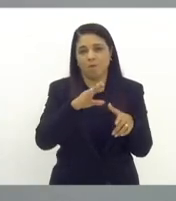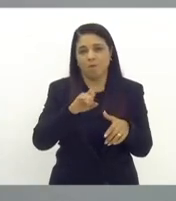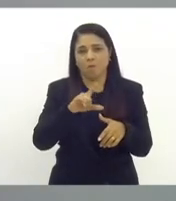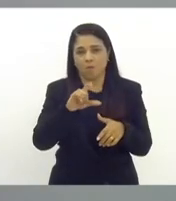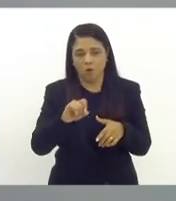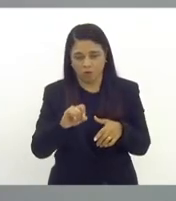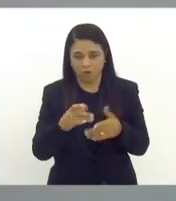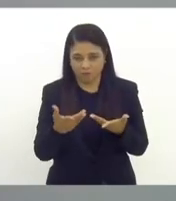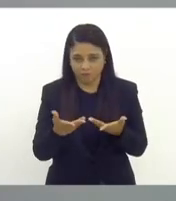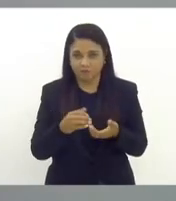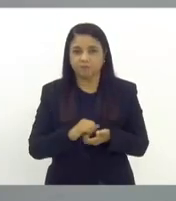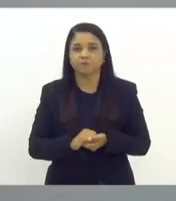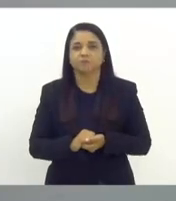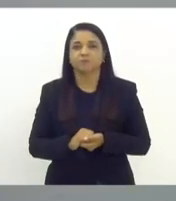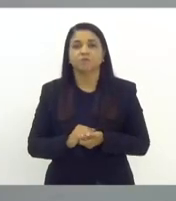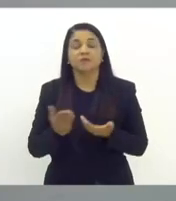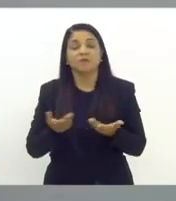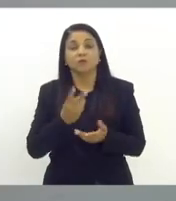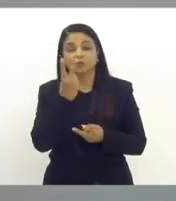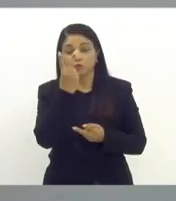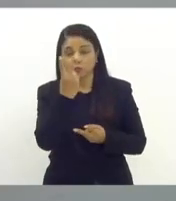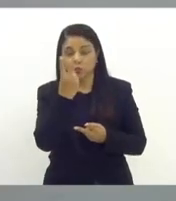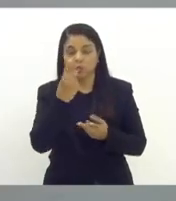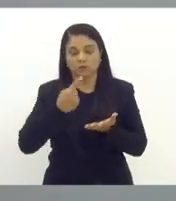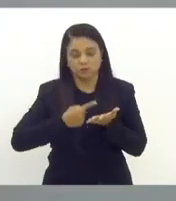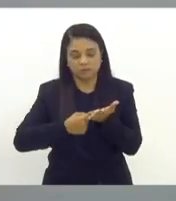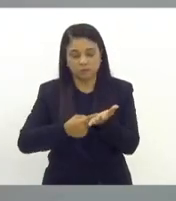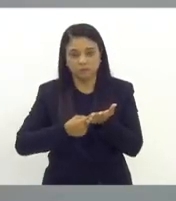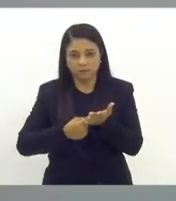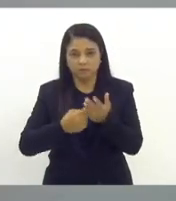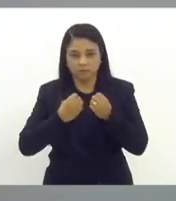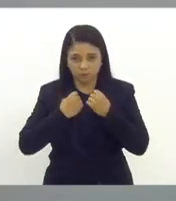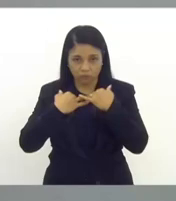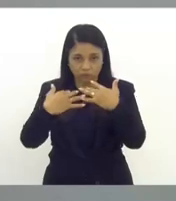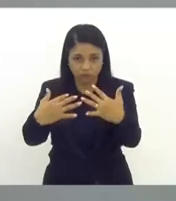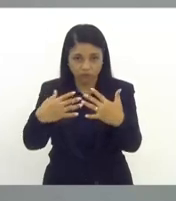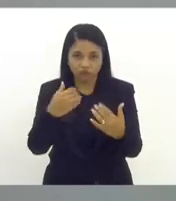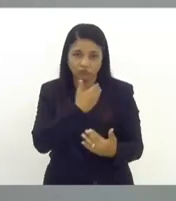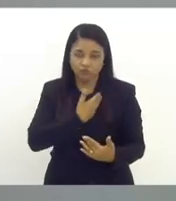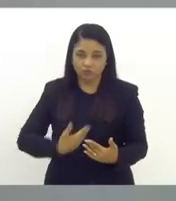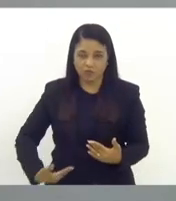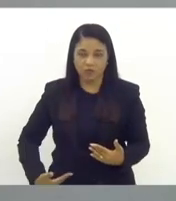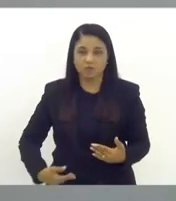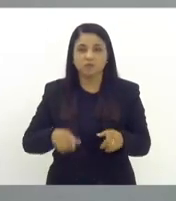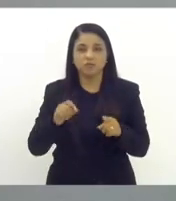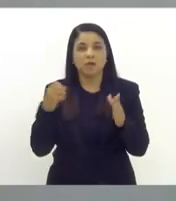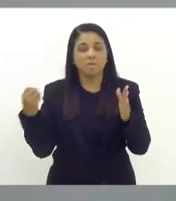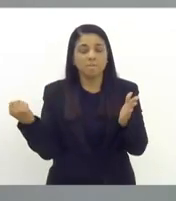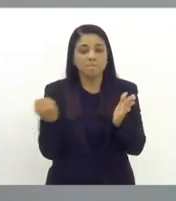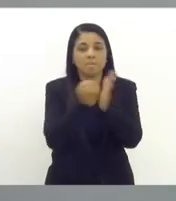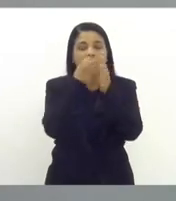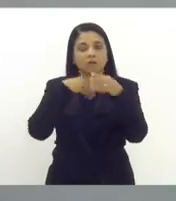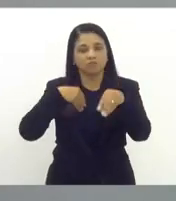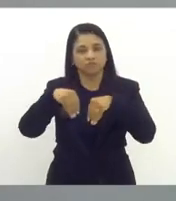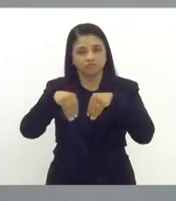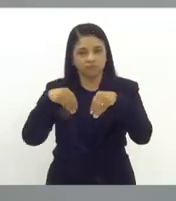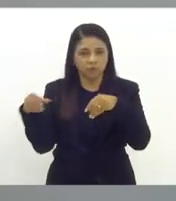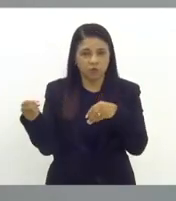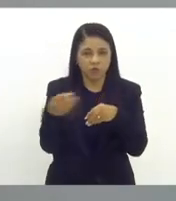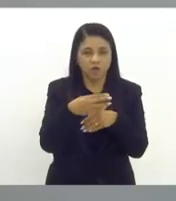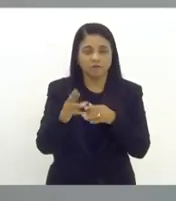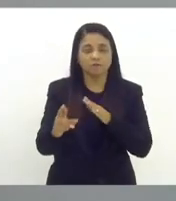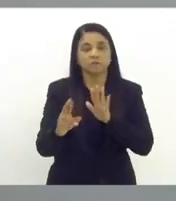saímos daqui com duas audiências já marcadas Vamos fazer uma nova audiência do marco regulatório com a presença